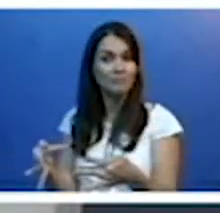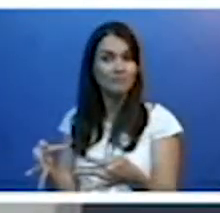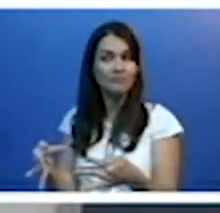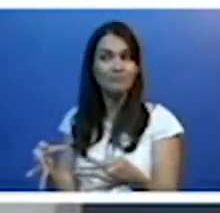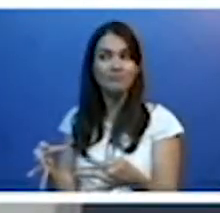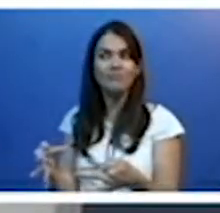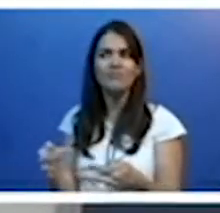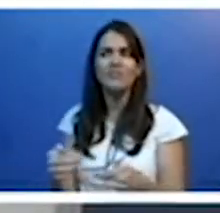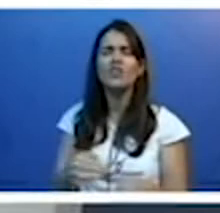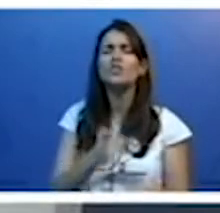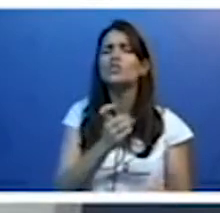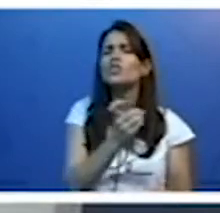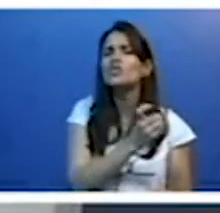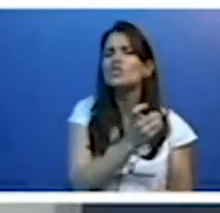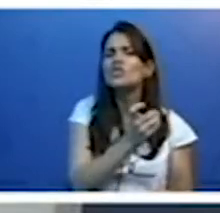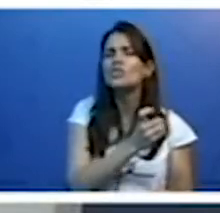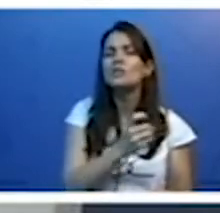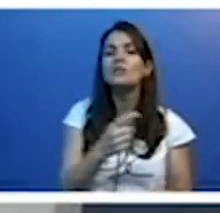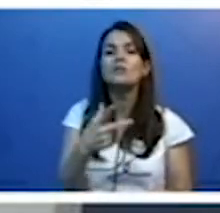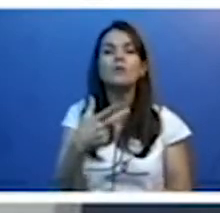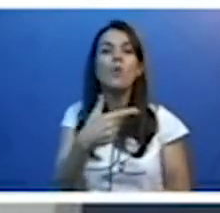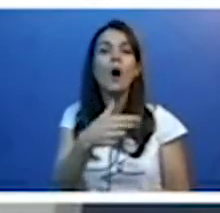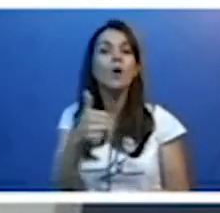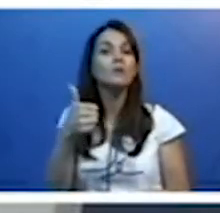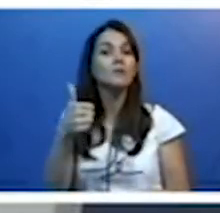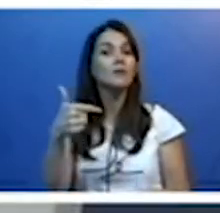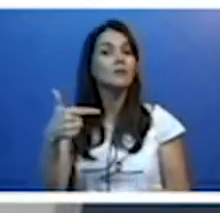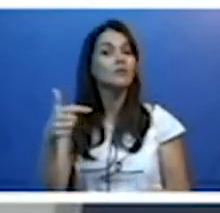X igual 128.